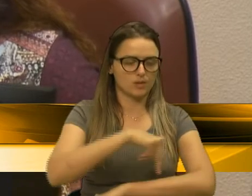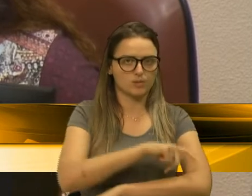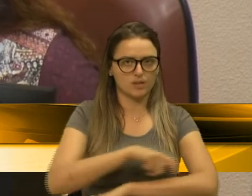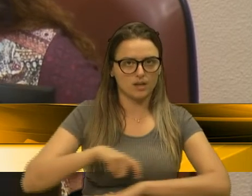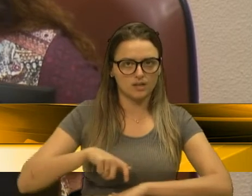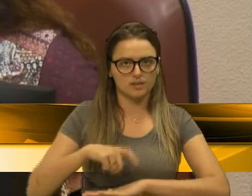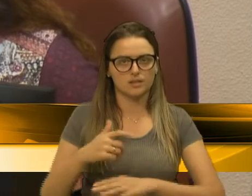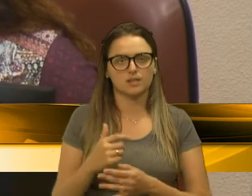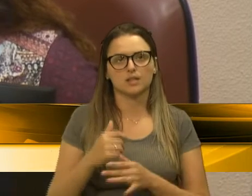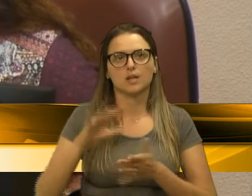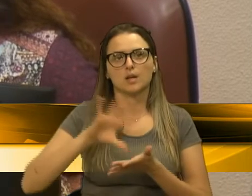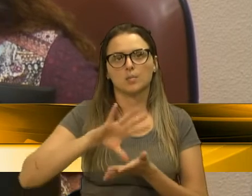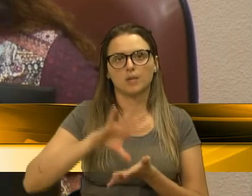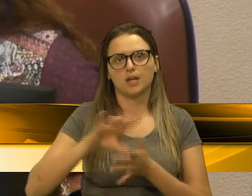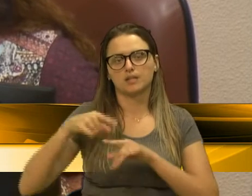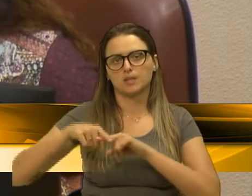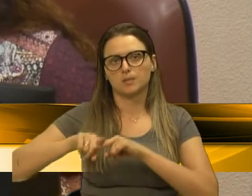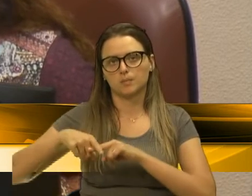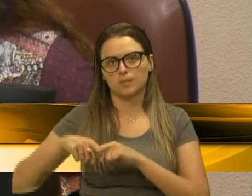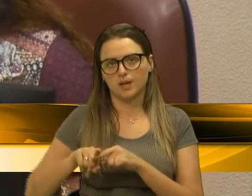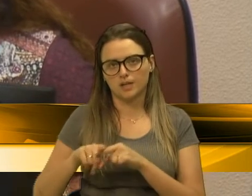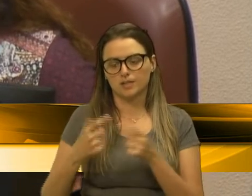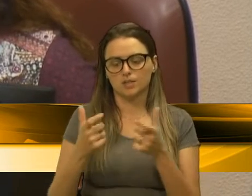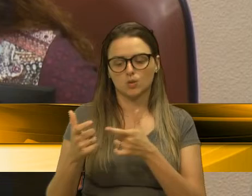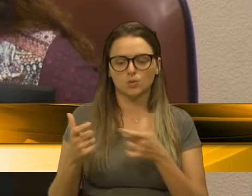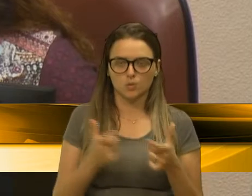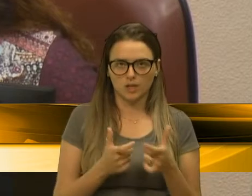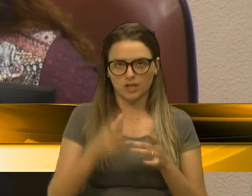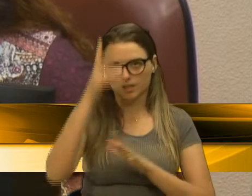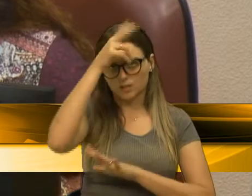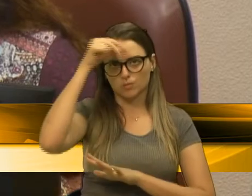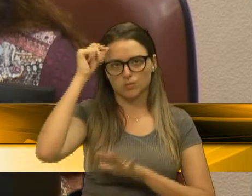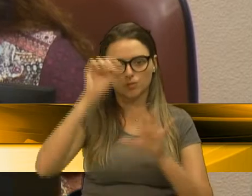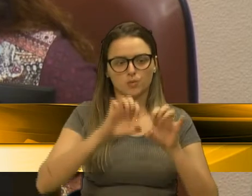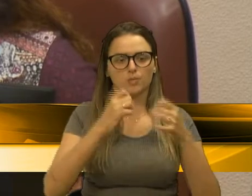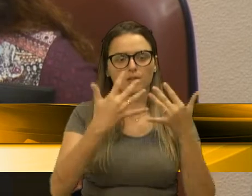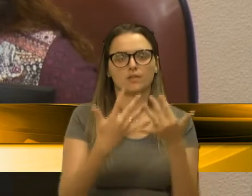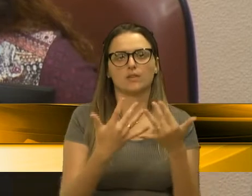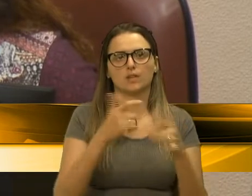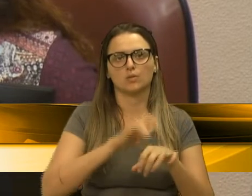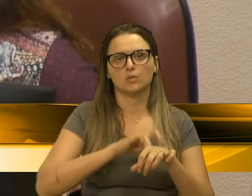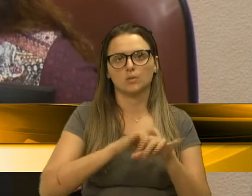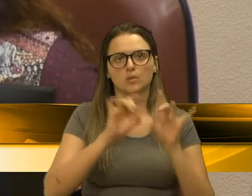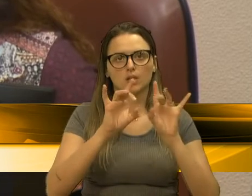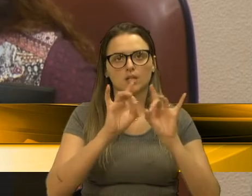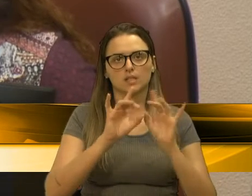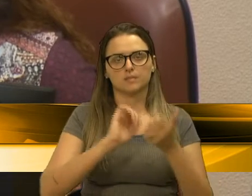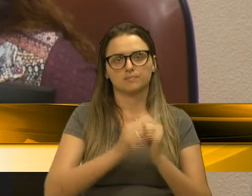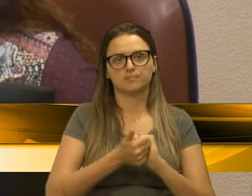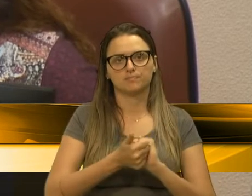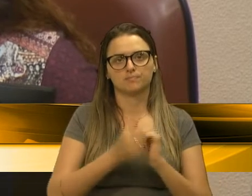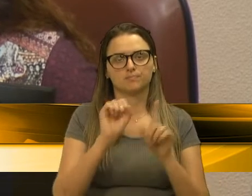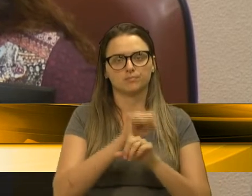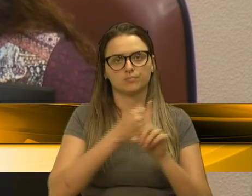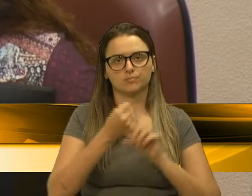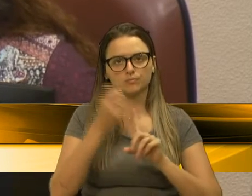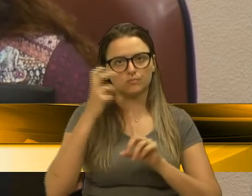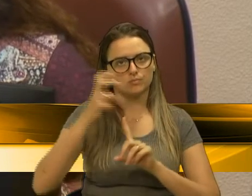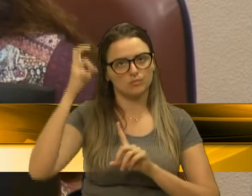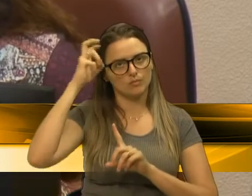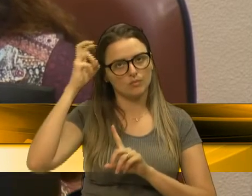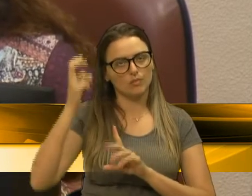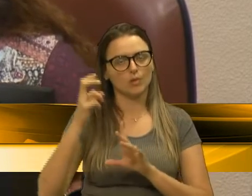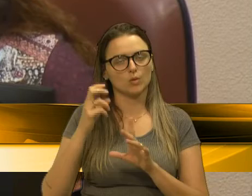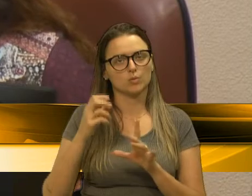calçadas, praças, parques e similares para a realização de eventos temporário, esportivo, religioso, político, comercial, social e cultural